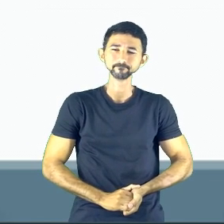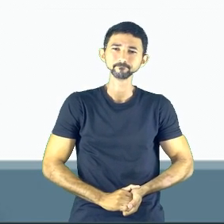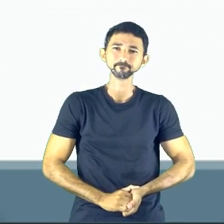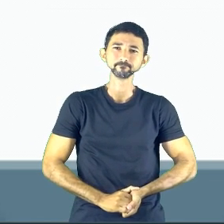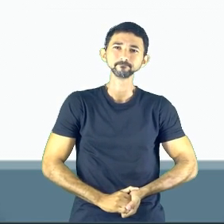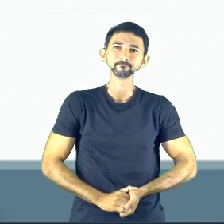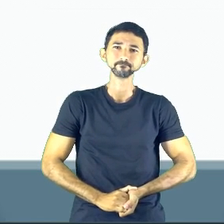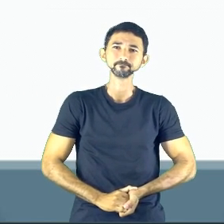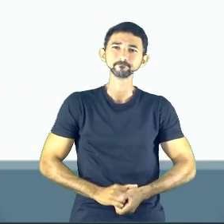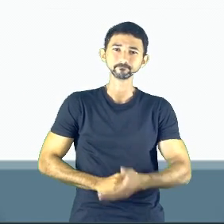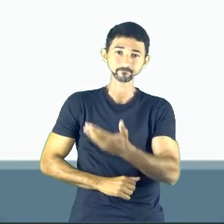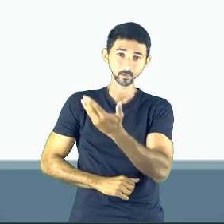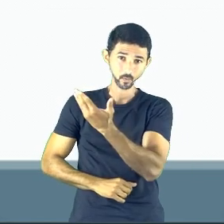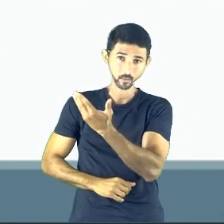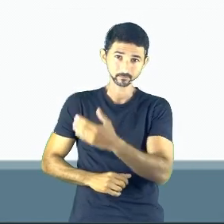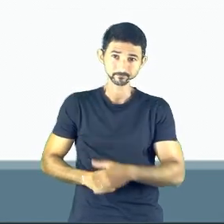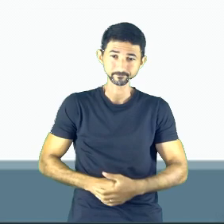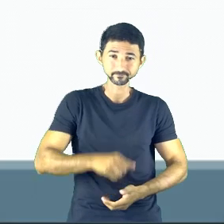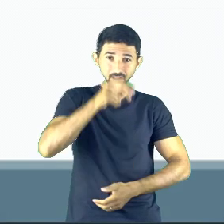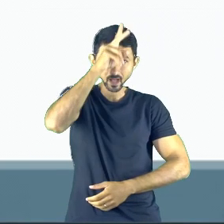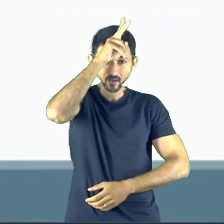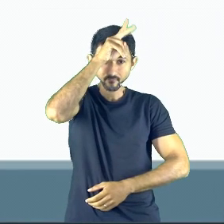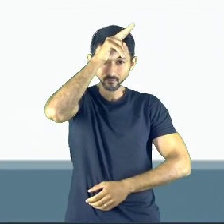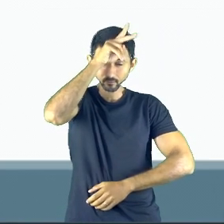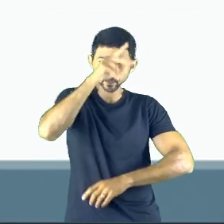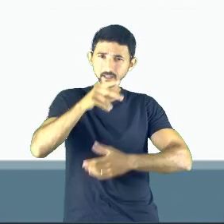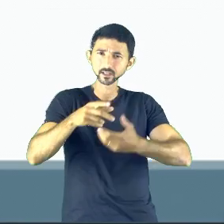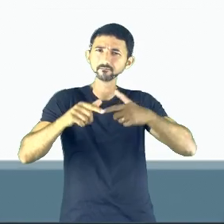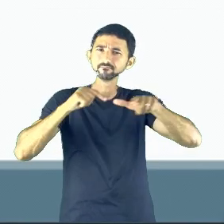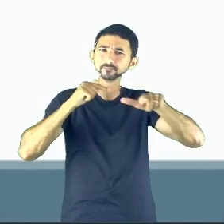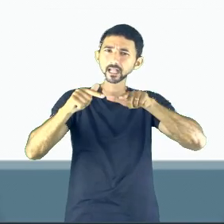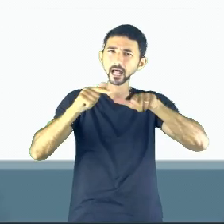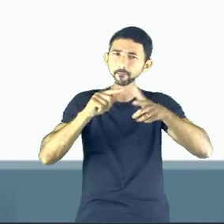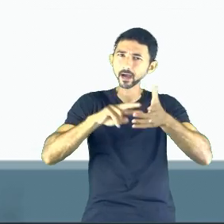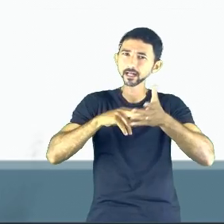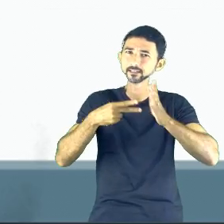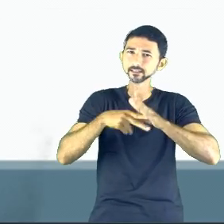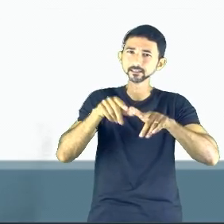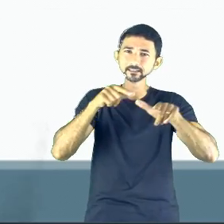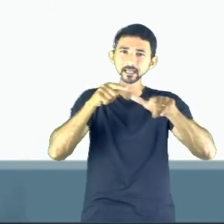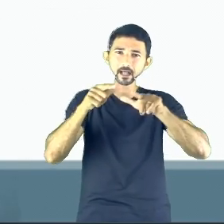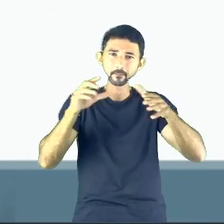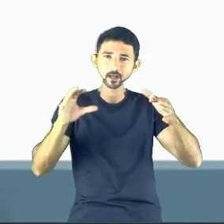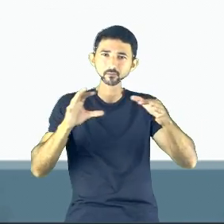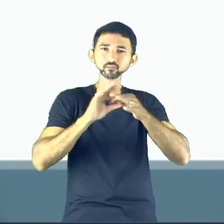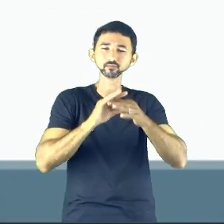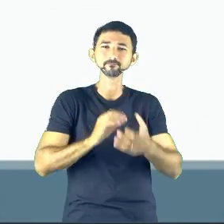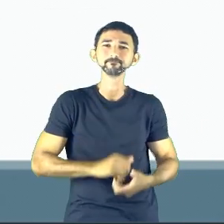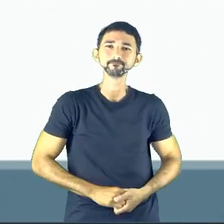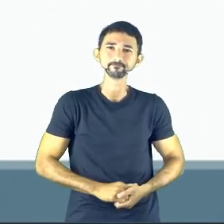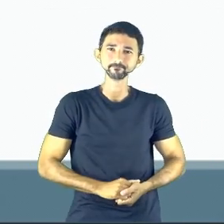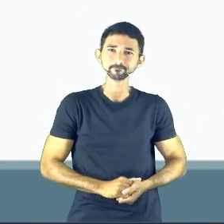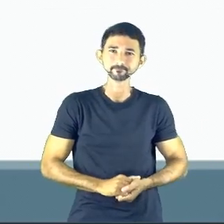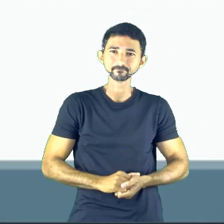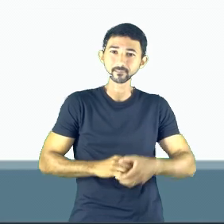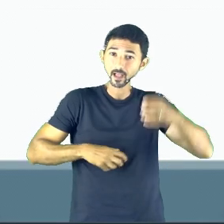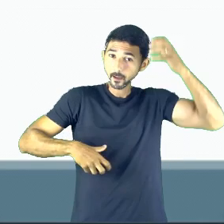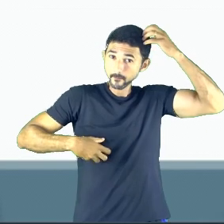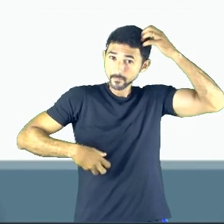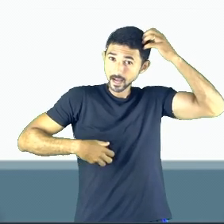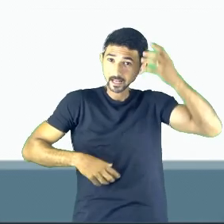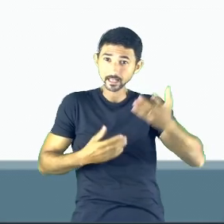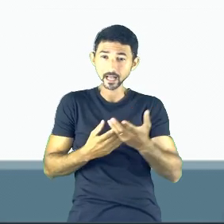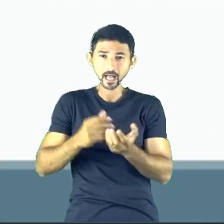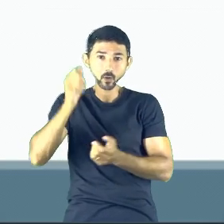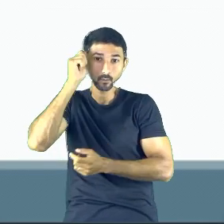da fábula, e eu vou mostrar aqui um pouquinho para vocês, vem aqui comigo. Por exemplo, a formiga está ligada diretamente ao